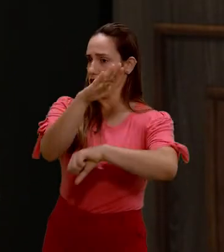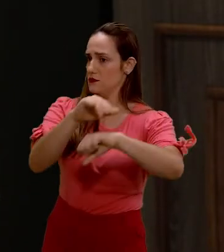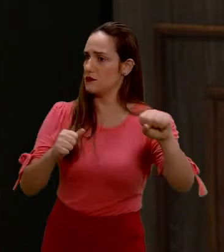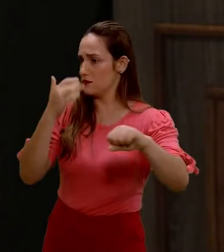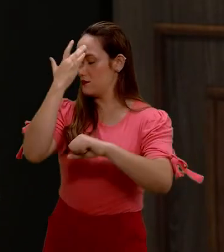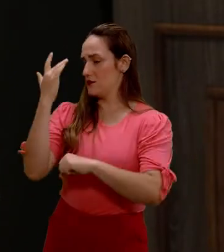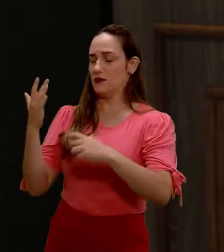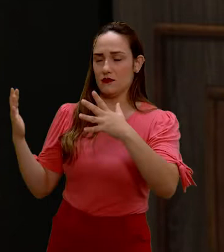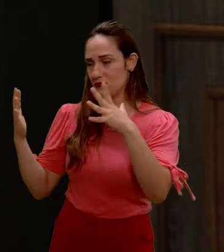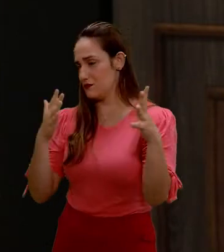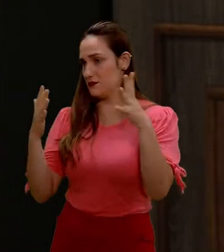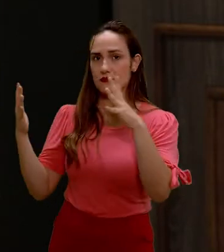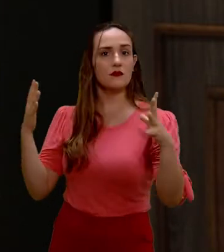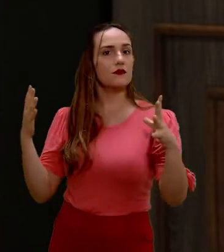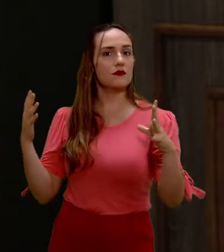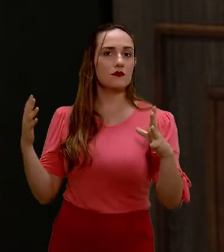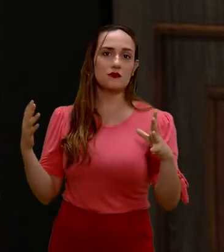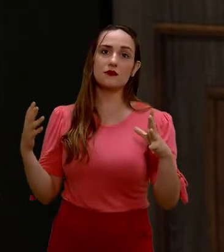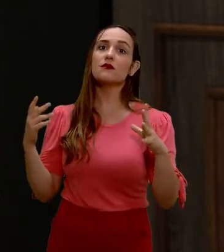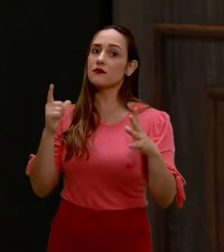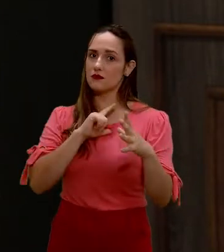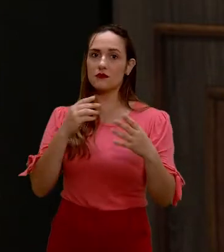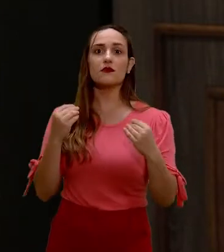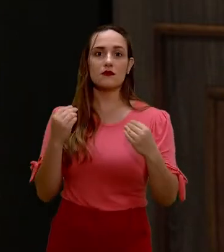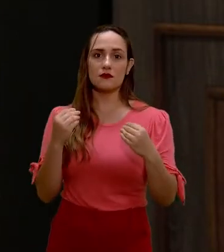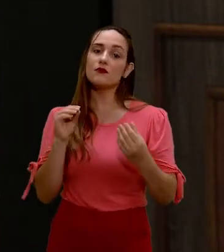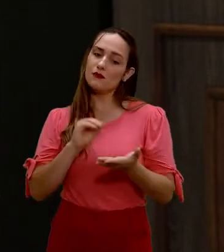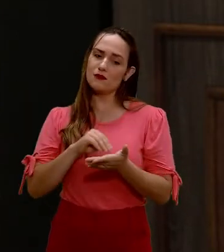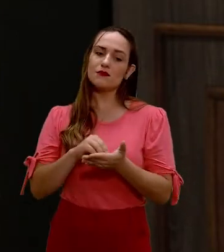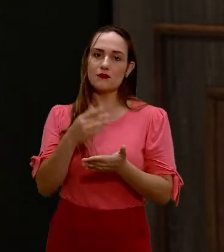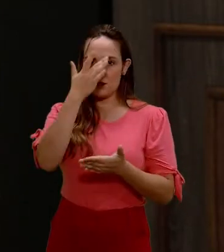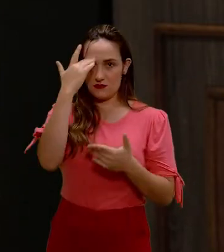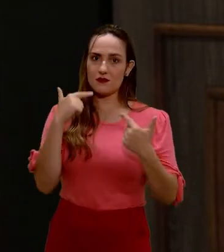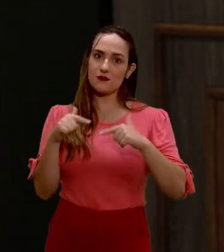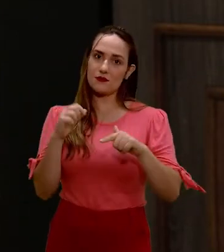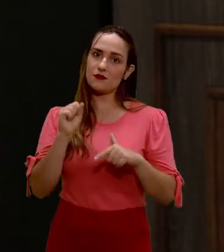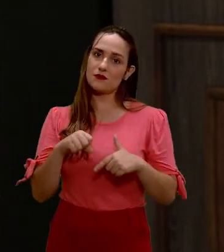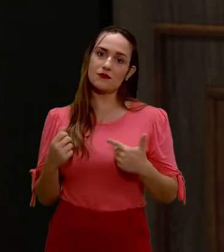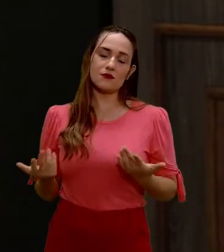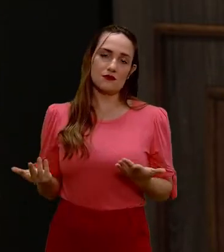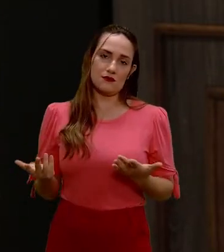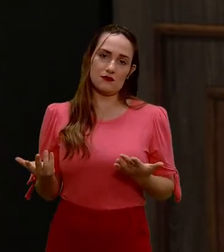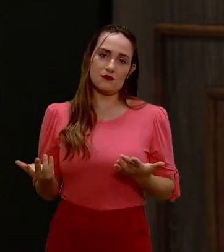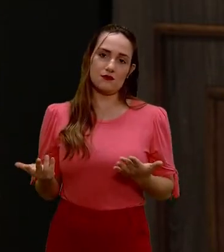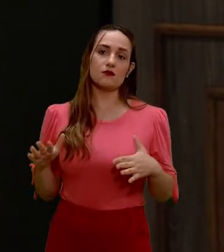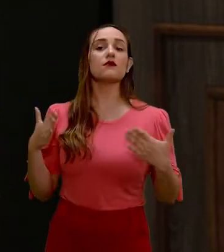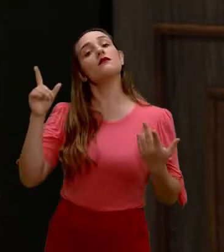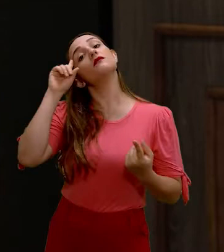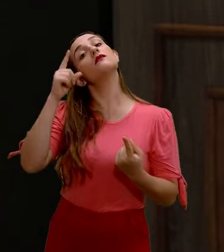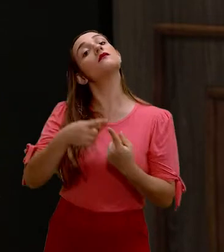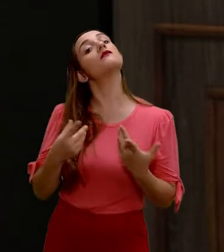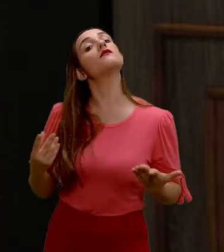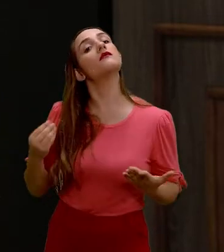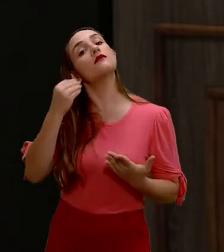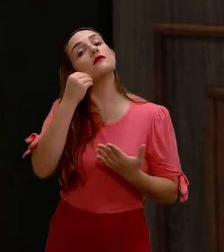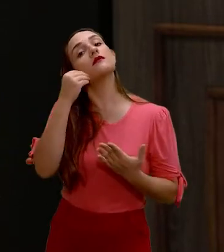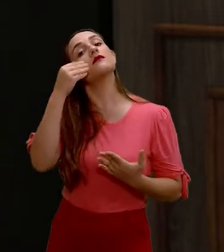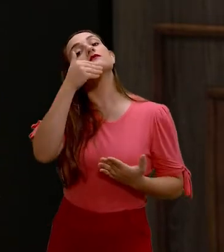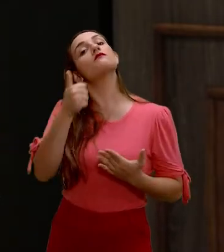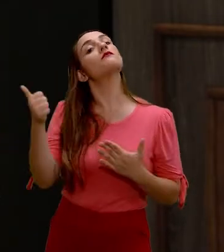para diminuir a pressão sobre a necessidade de contratação do servidor e, paralelamente, melhorar